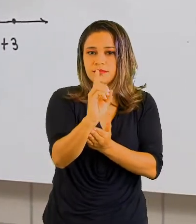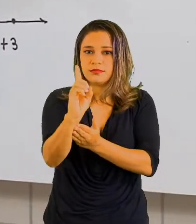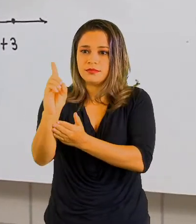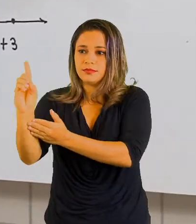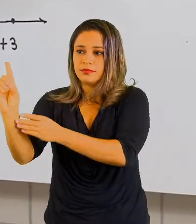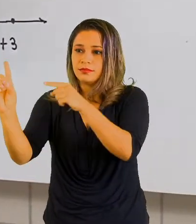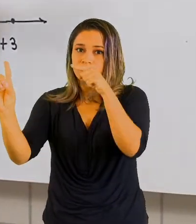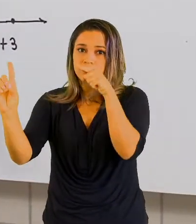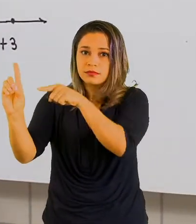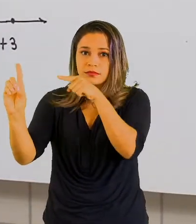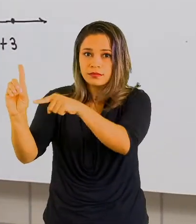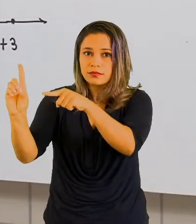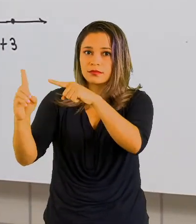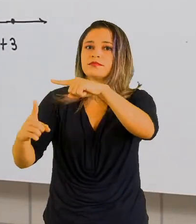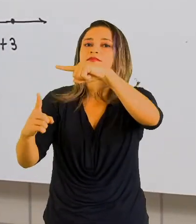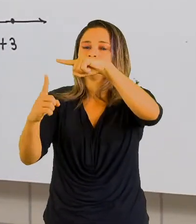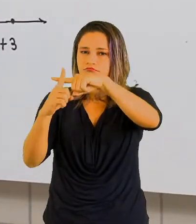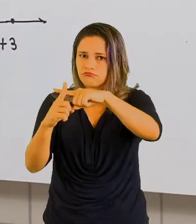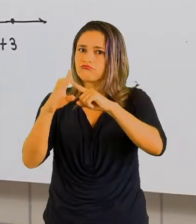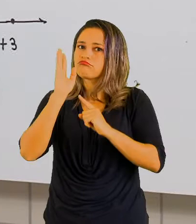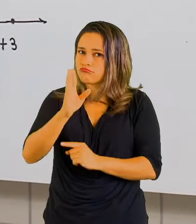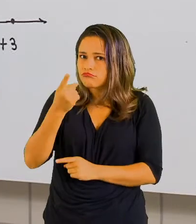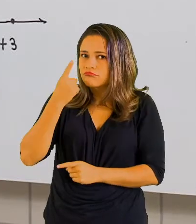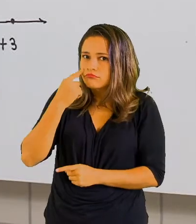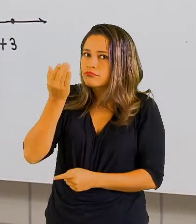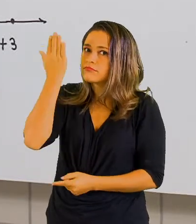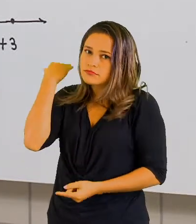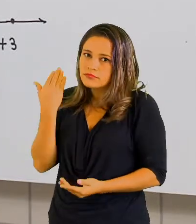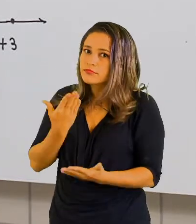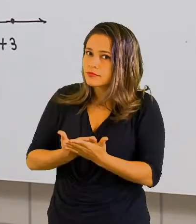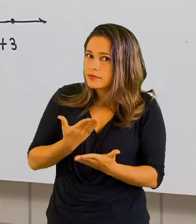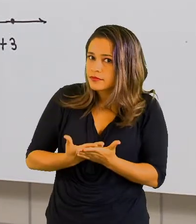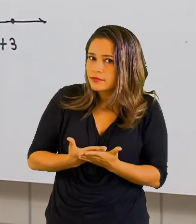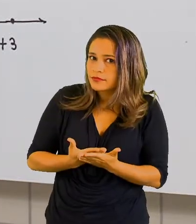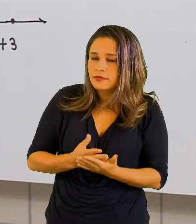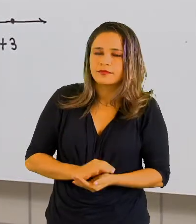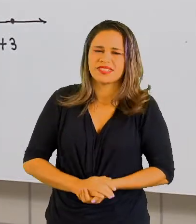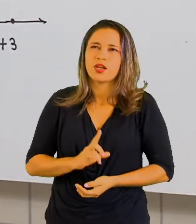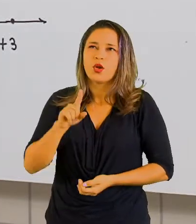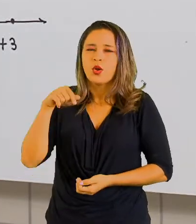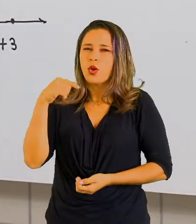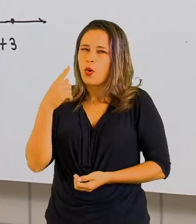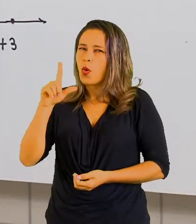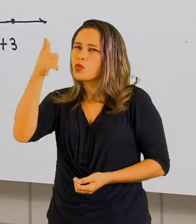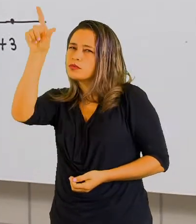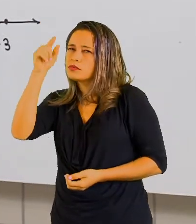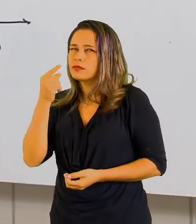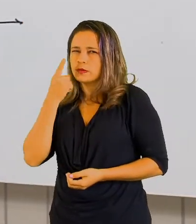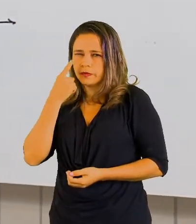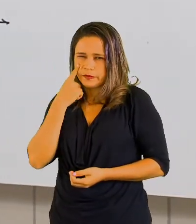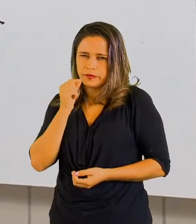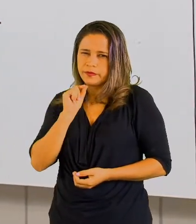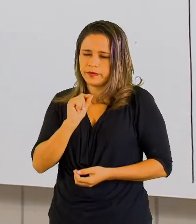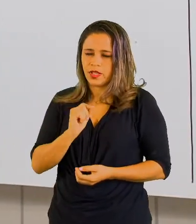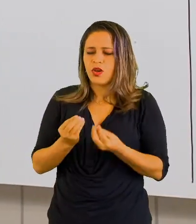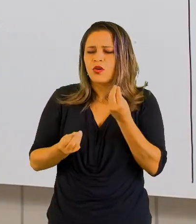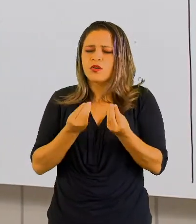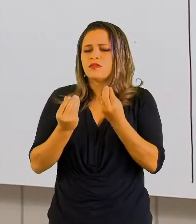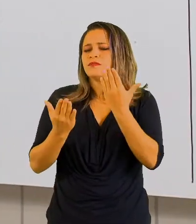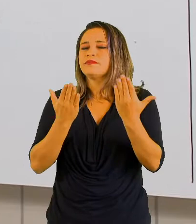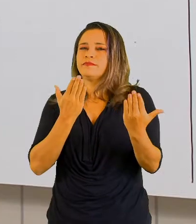ok? Isso nós vimos nas aulas anteriores. Outra coisa que nós vimos nas aulas anteriores foi como associar